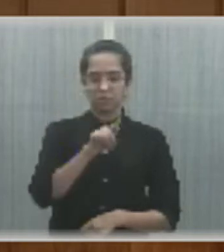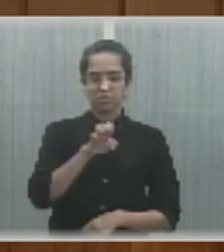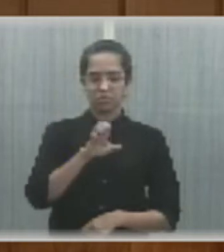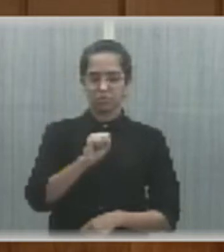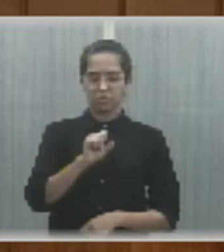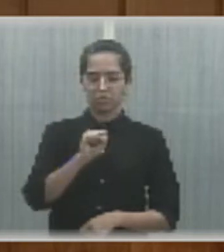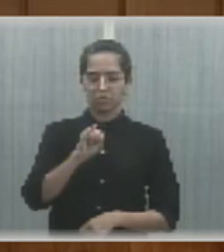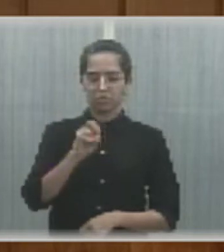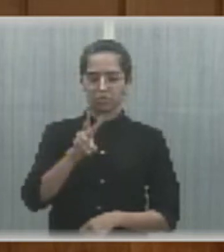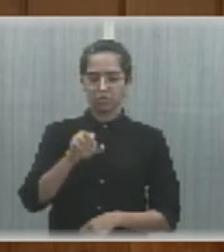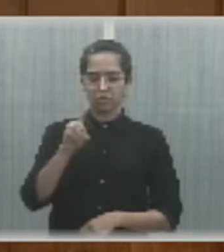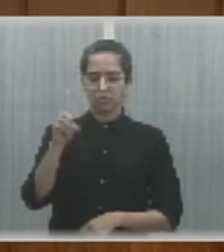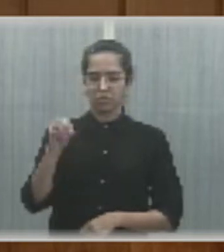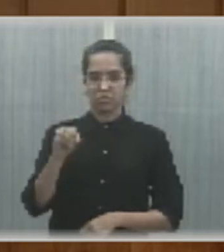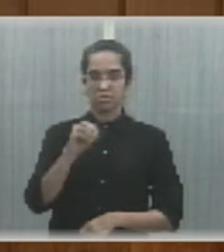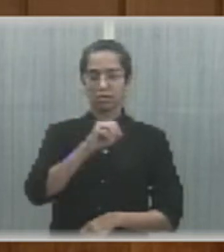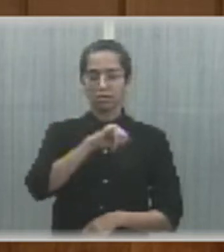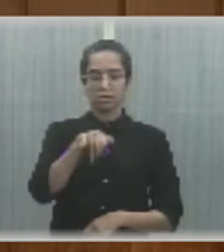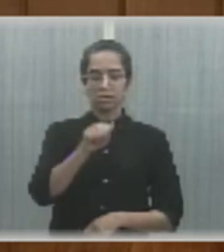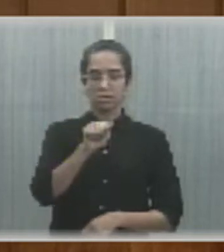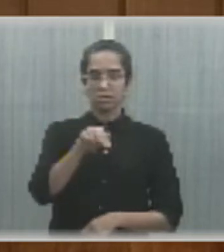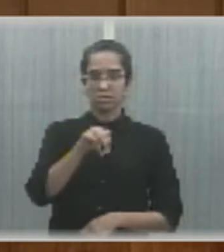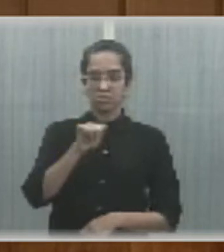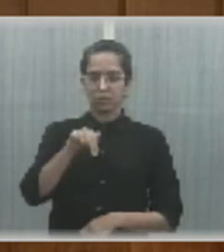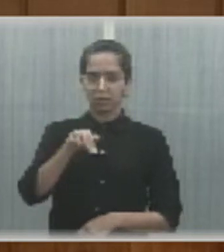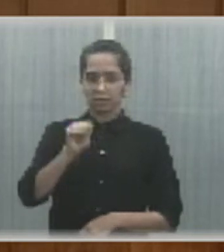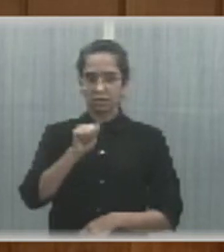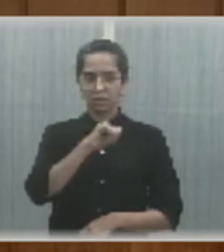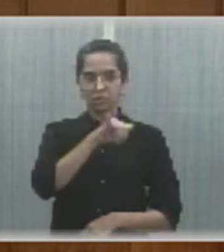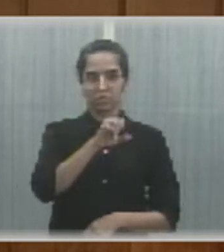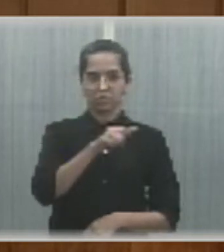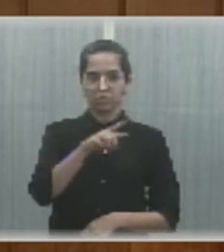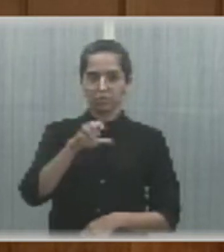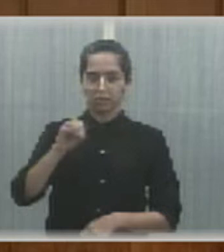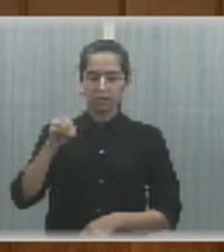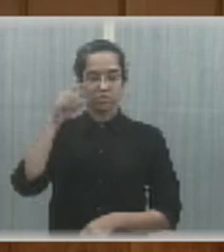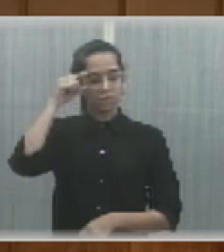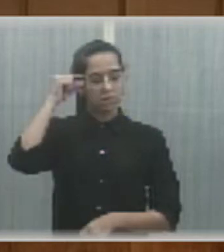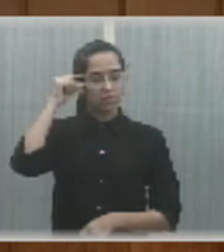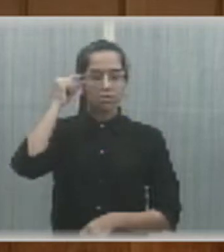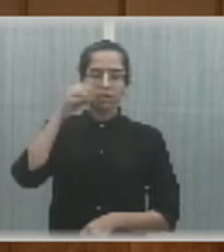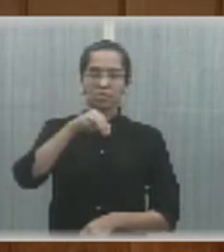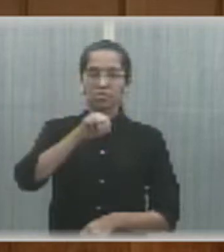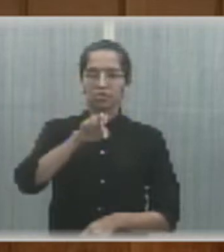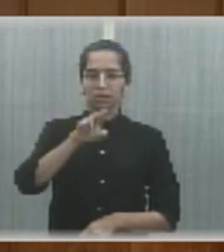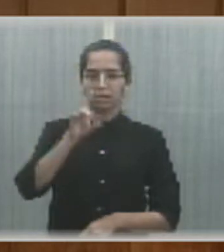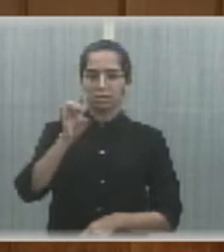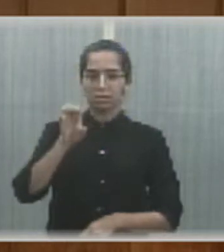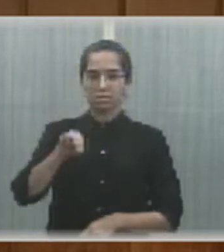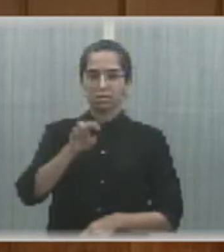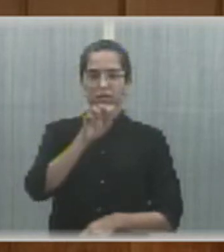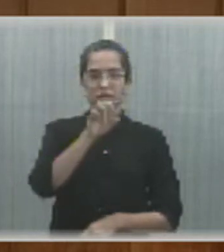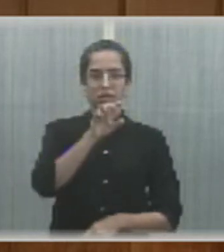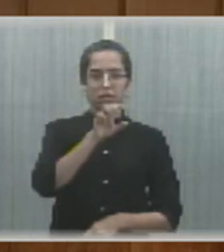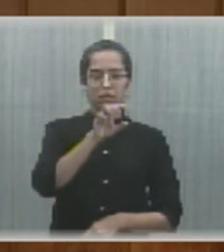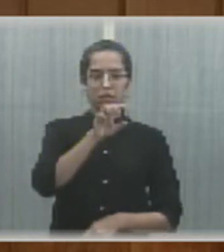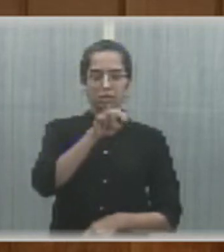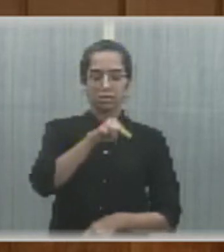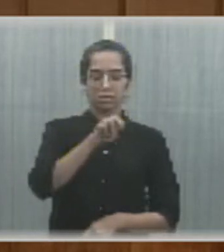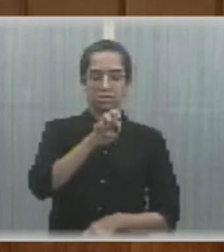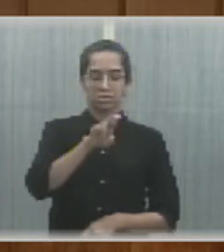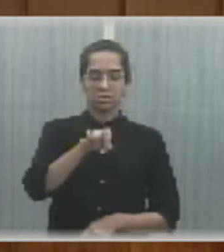Neiva, Janaína Marques, João Madison, Luci Soares, Marden Menezes, Nerinho, Severo Lálio, Tereza